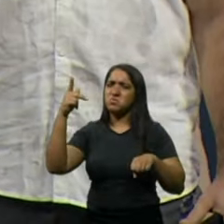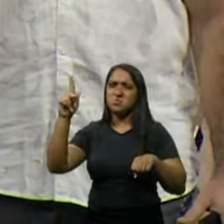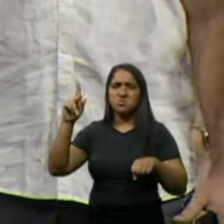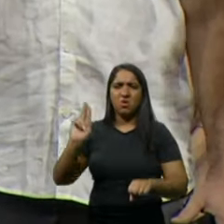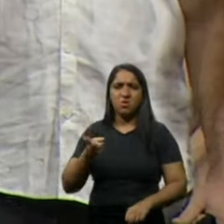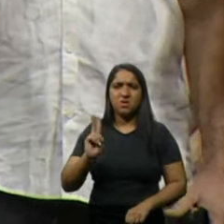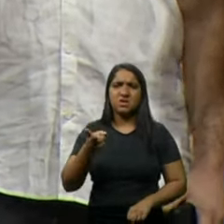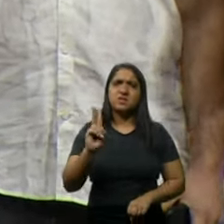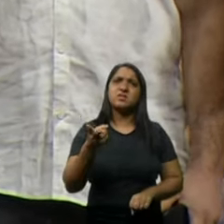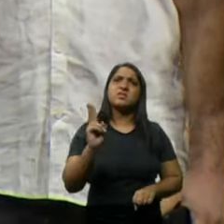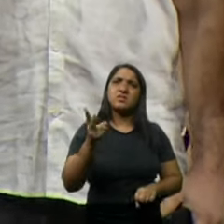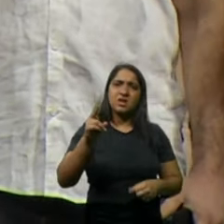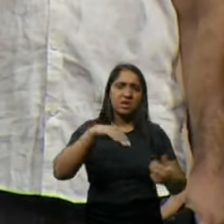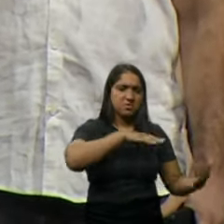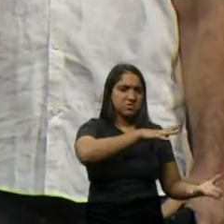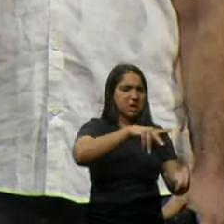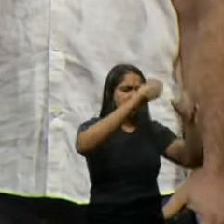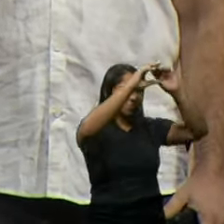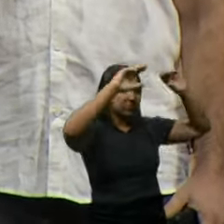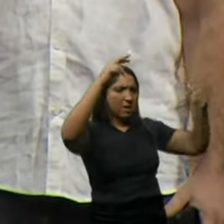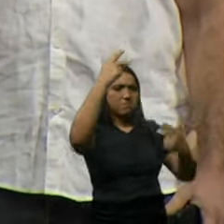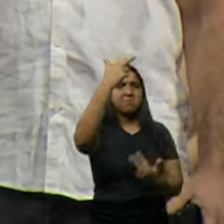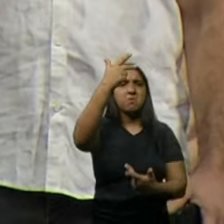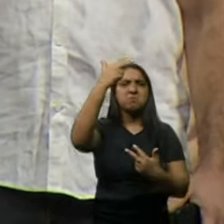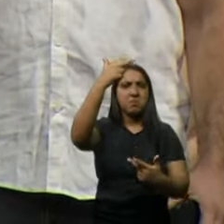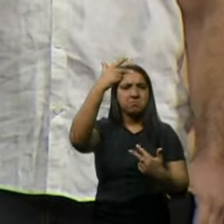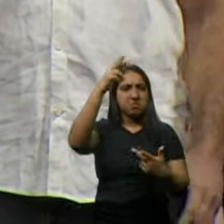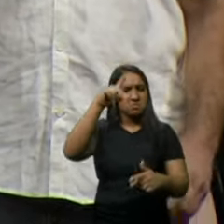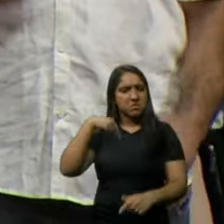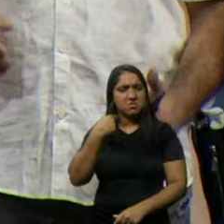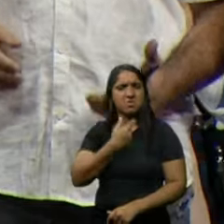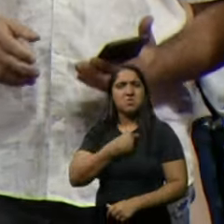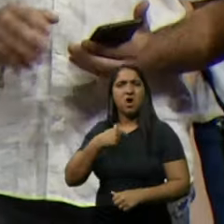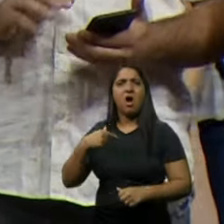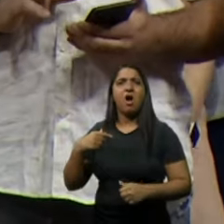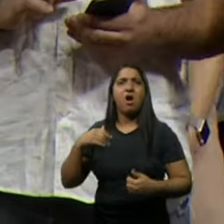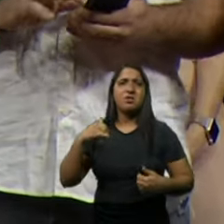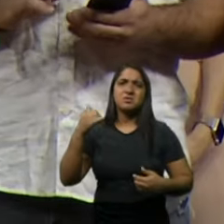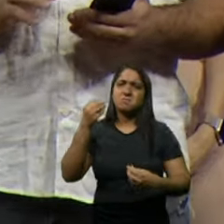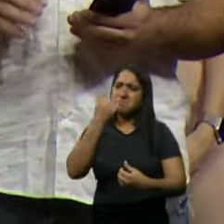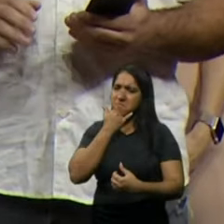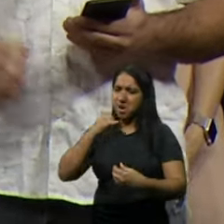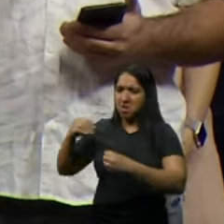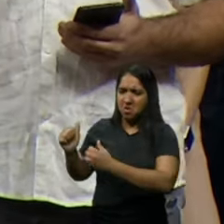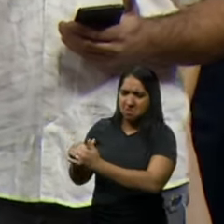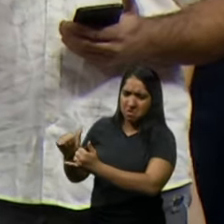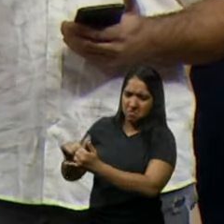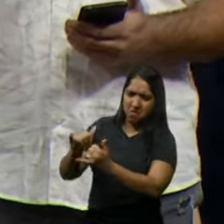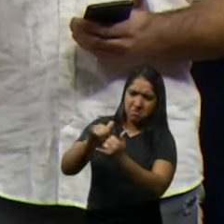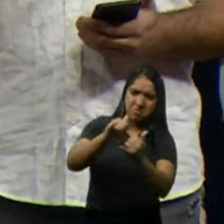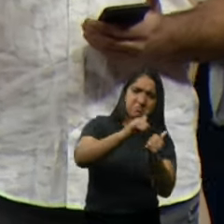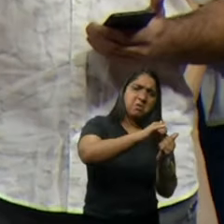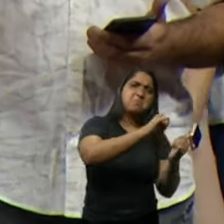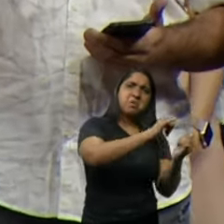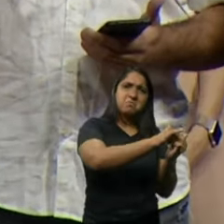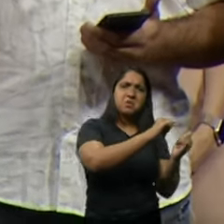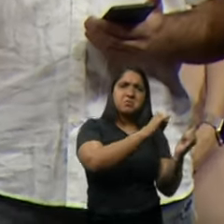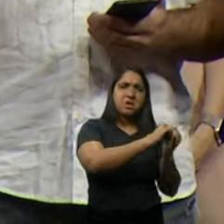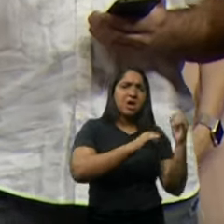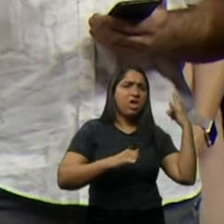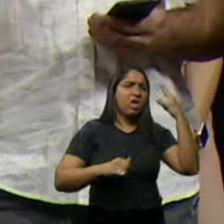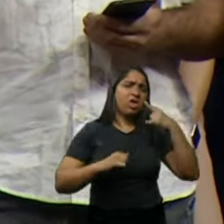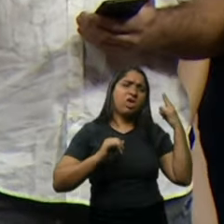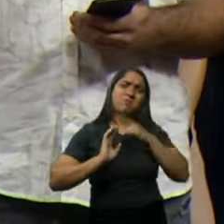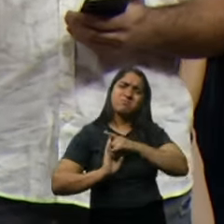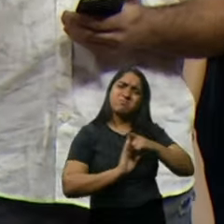como Michele após em terra firme tendo em nosso debate como admitir o nosso diretor e não uns indo lá